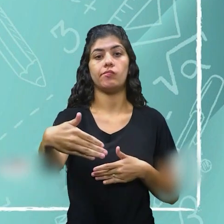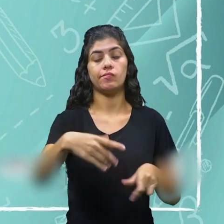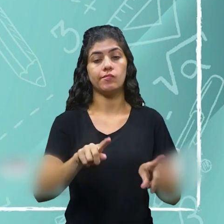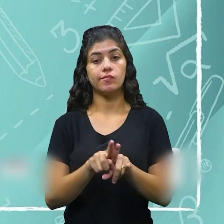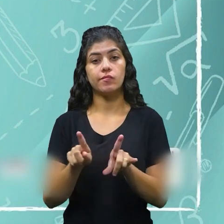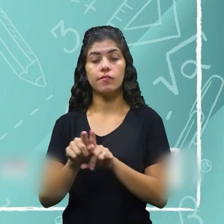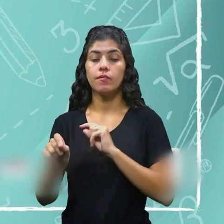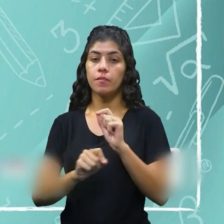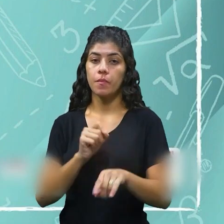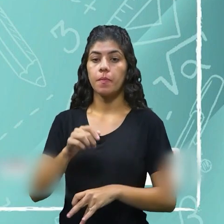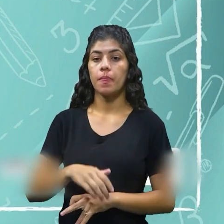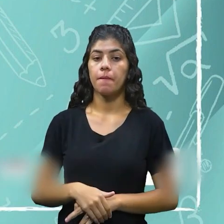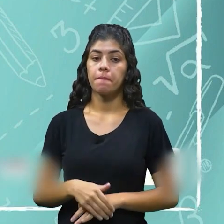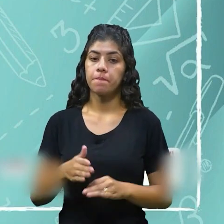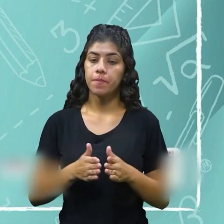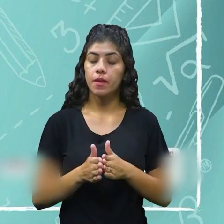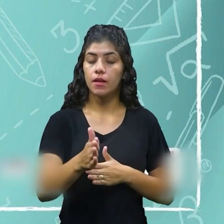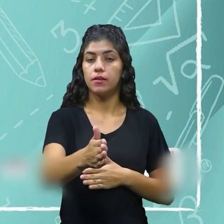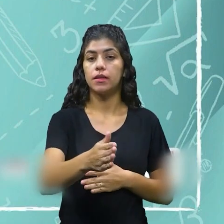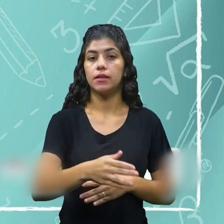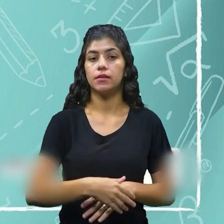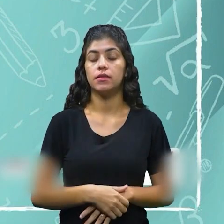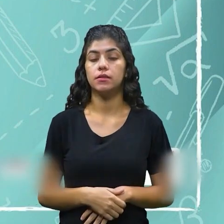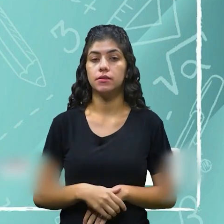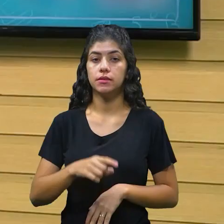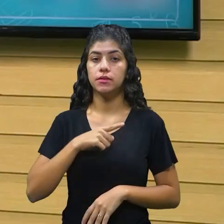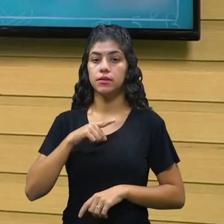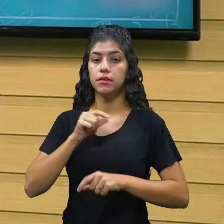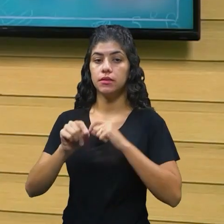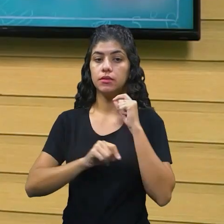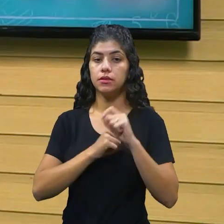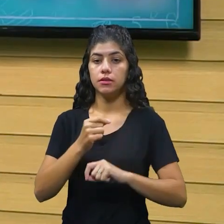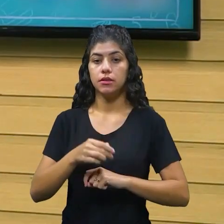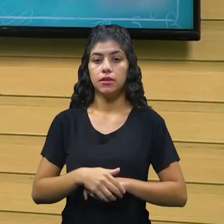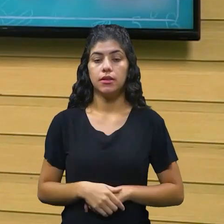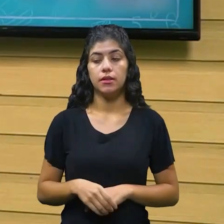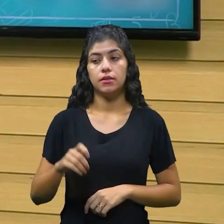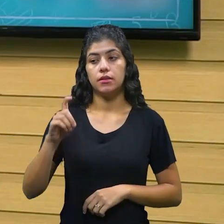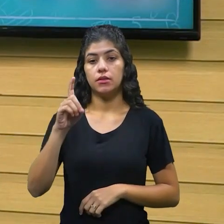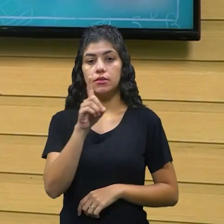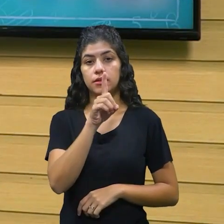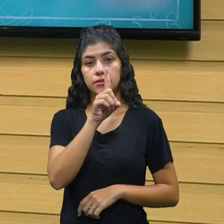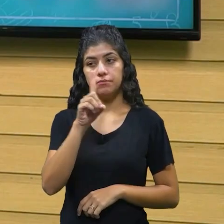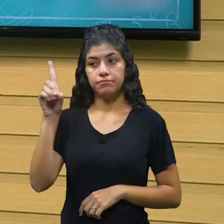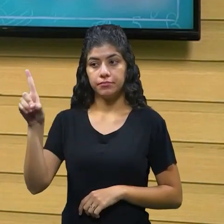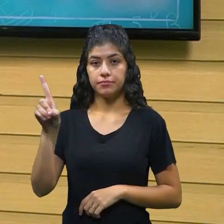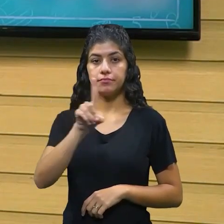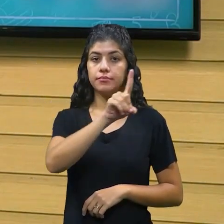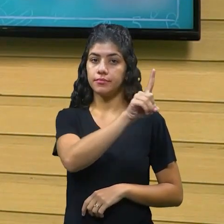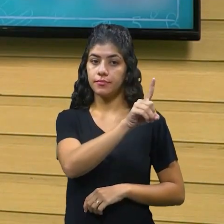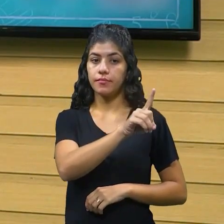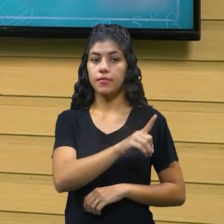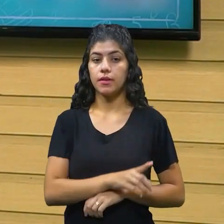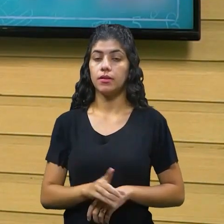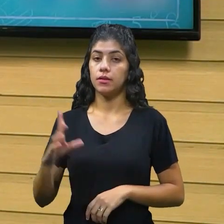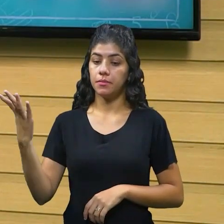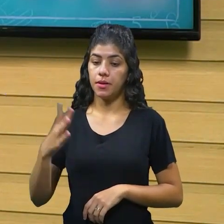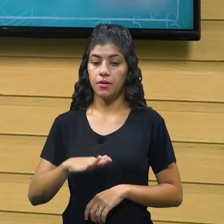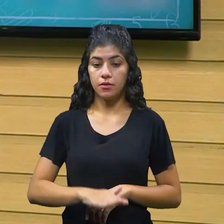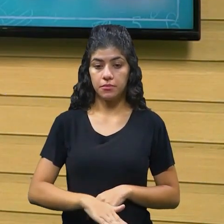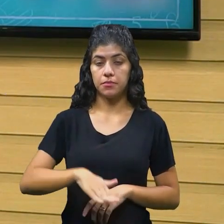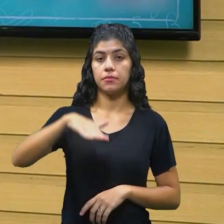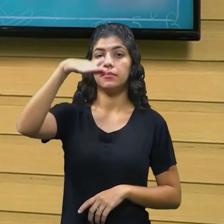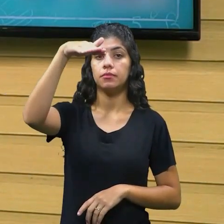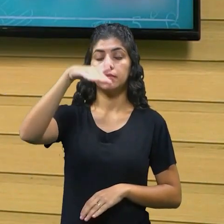e sentido. Então, essa direção e sentido, você tem o que? Da direita para a esquerda, né? Você tem também de baixo para cima,